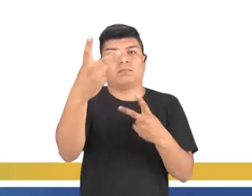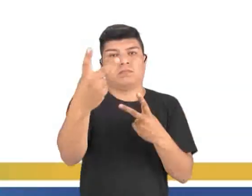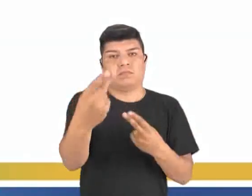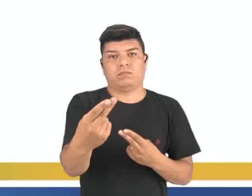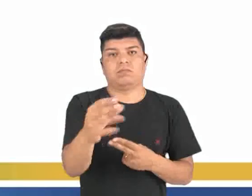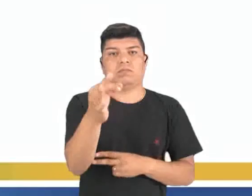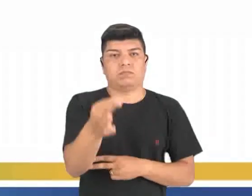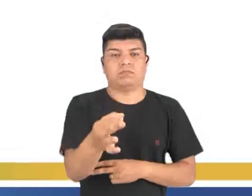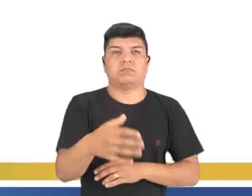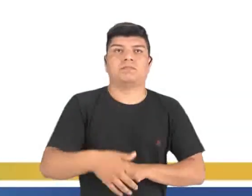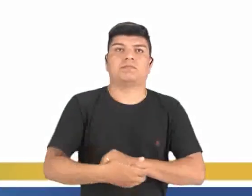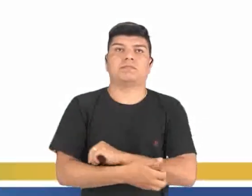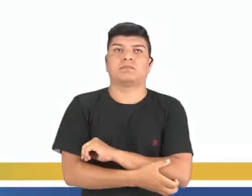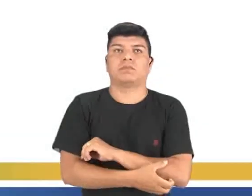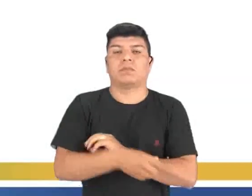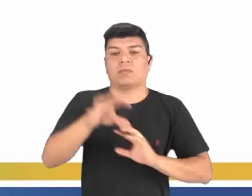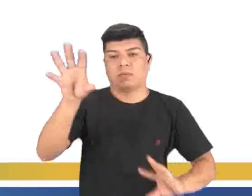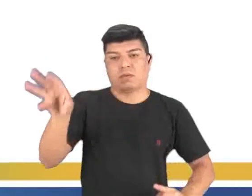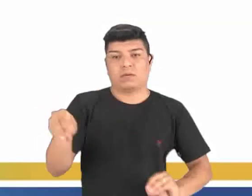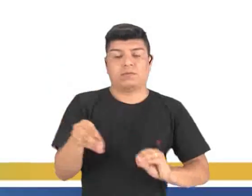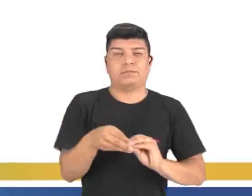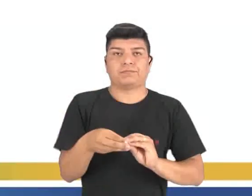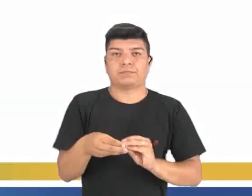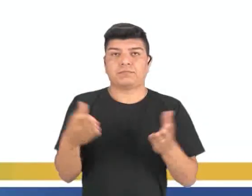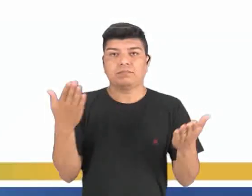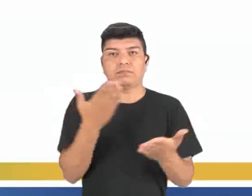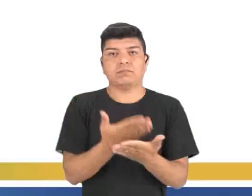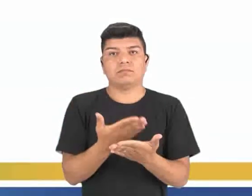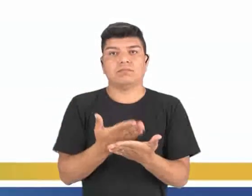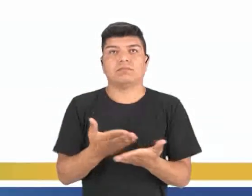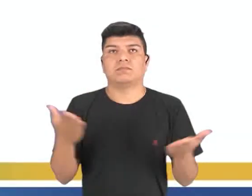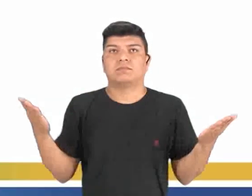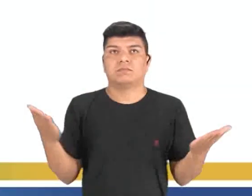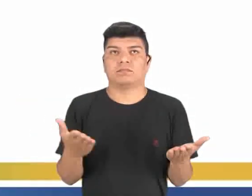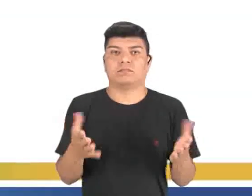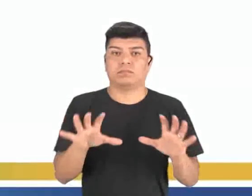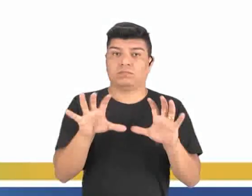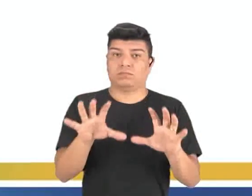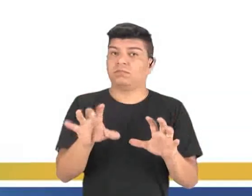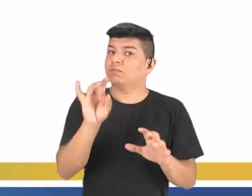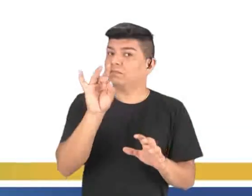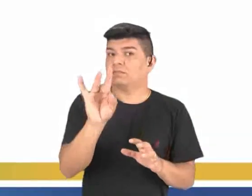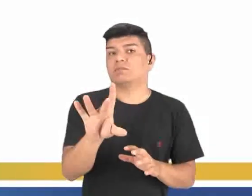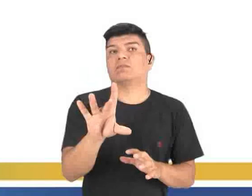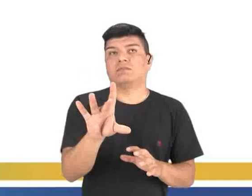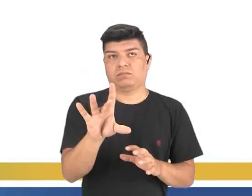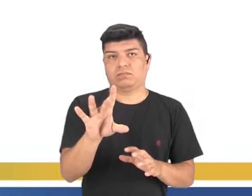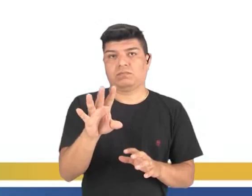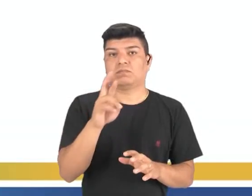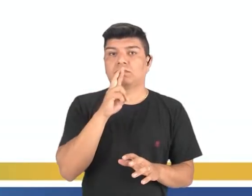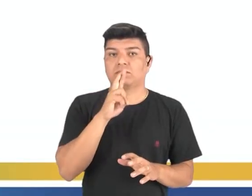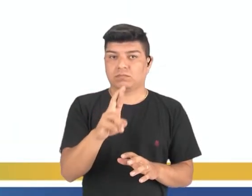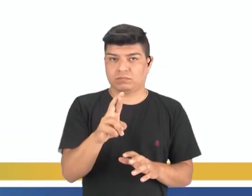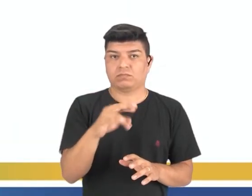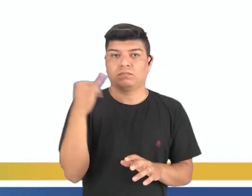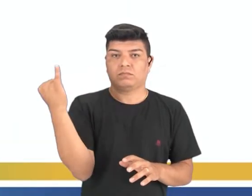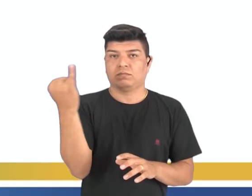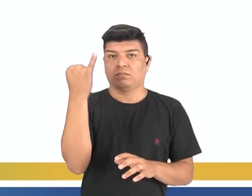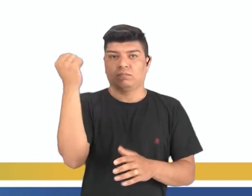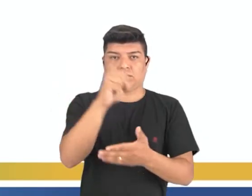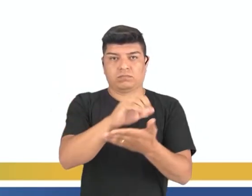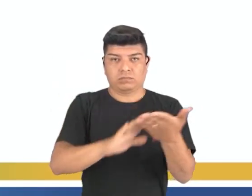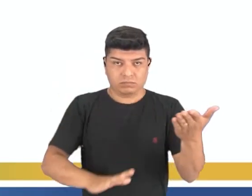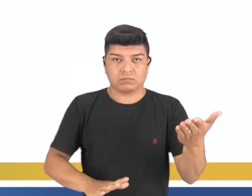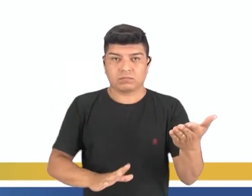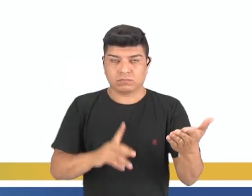elas. Então, para finalizar a nossa aula de hoje, por enquanto é só, né? Resolvemos importantes exercícios